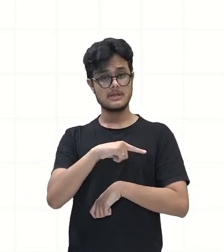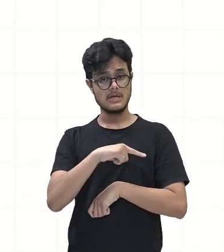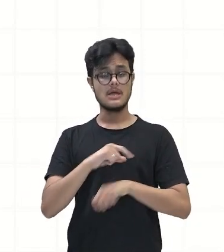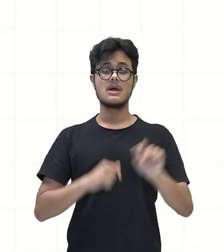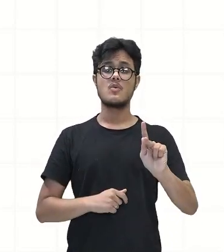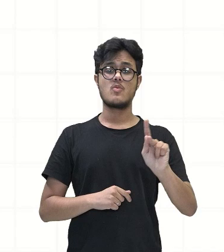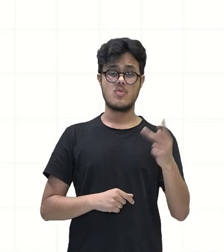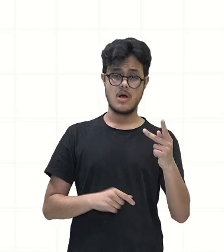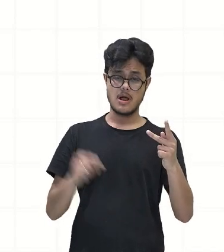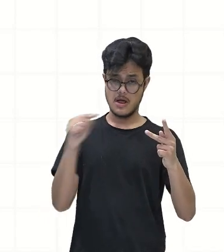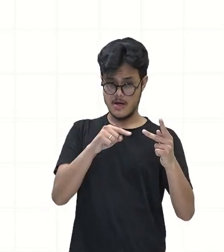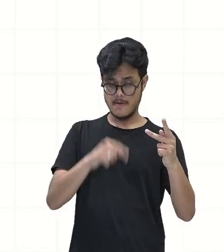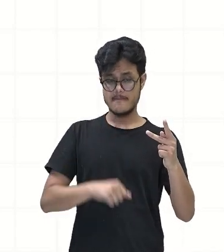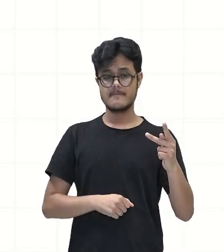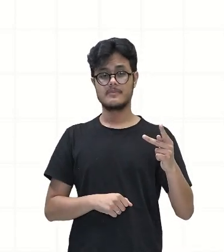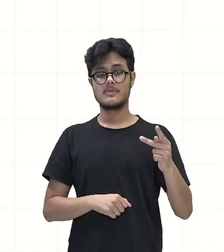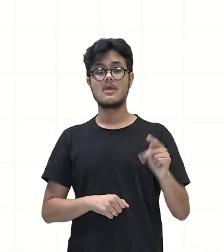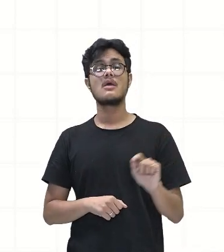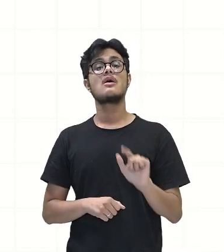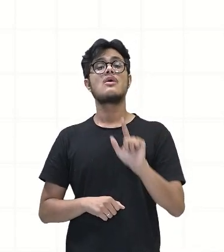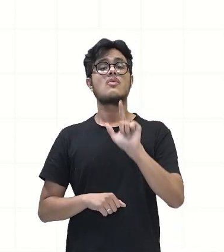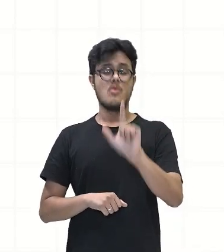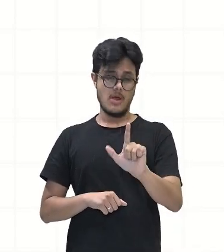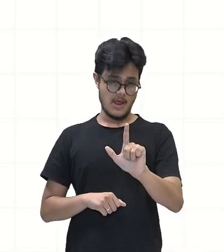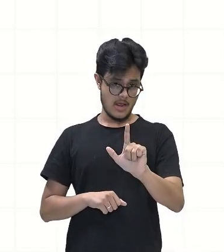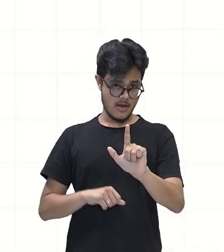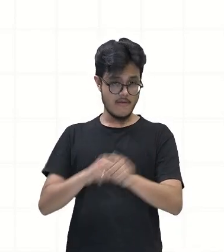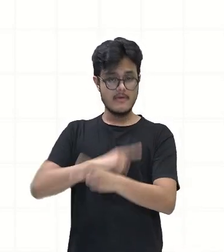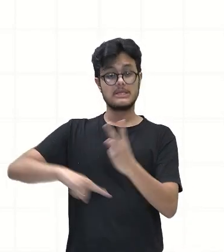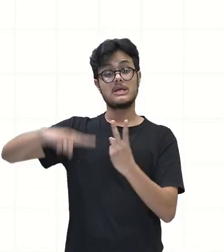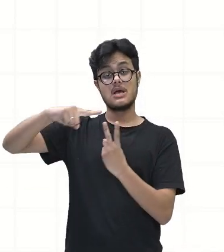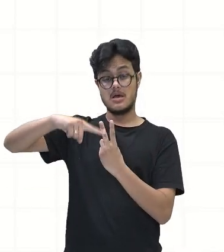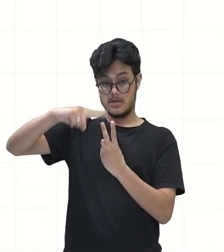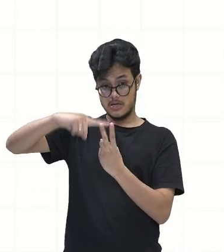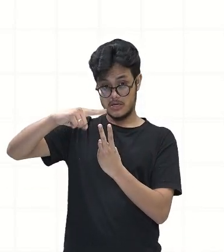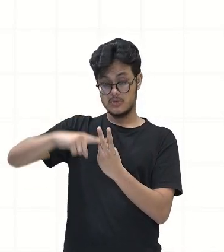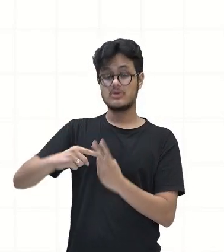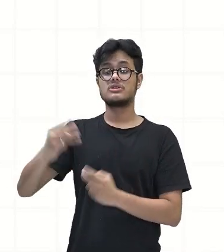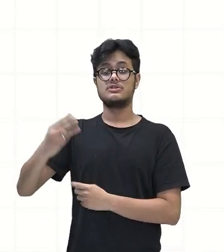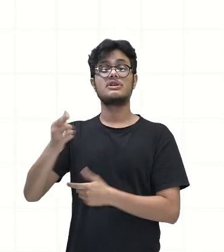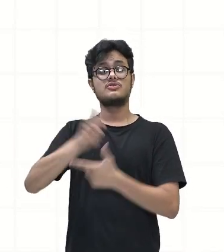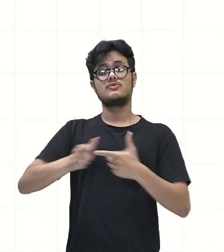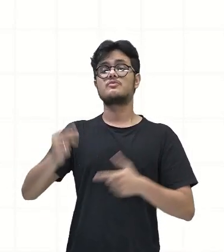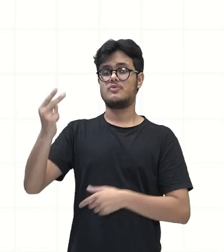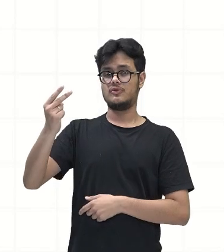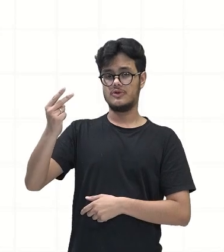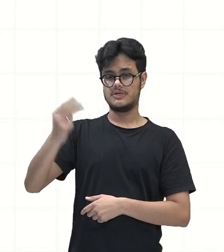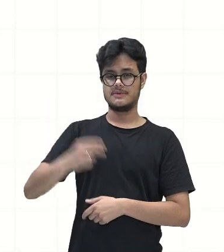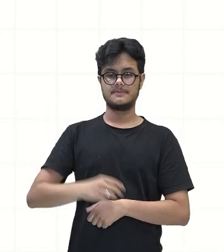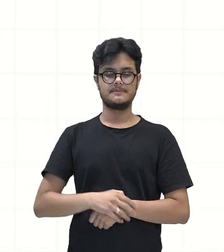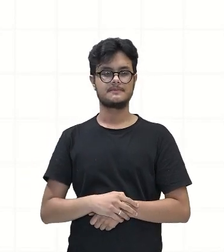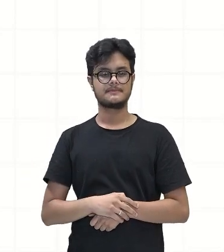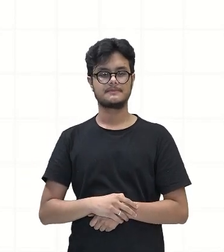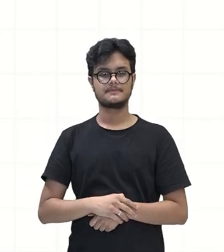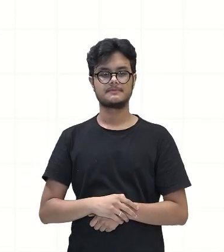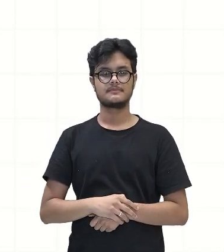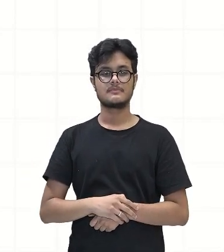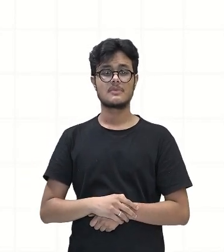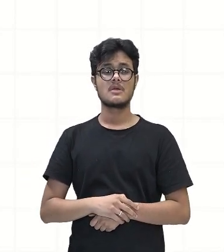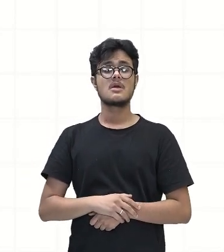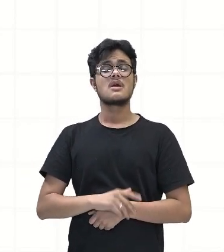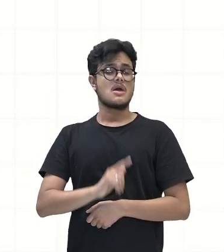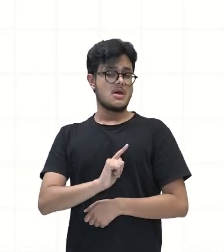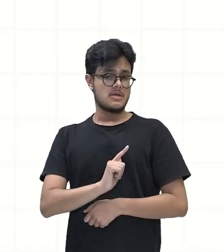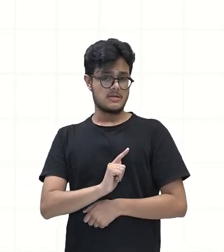vai ser igual ao lado vezes raiz quadrada de 3 sobre 2. Aí, no lugar do L, você